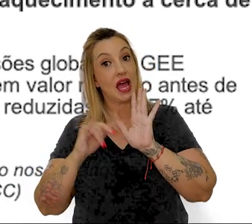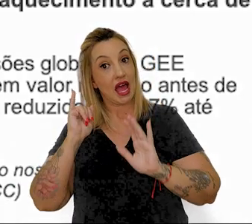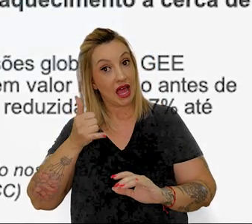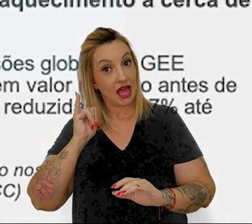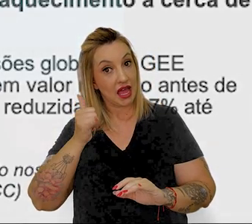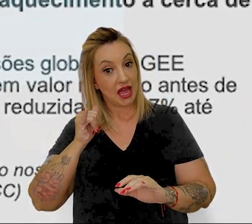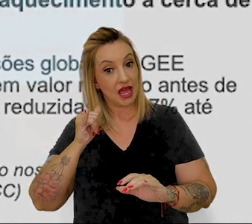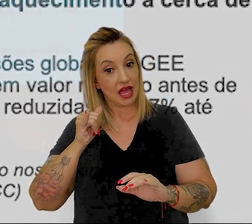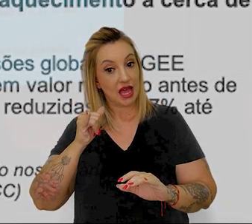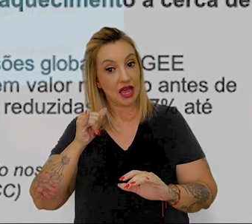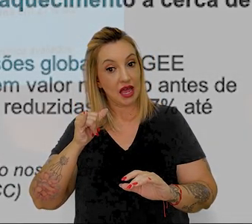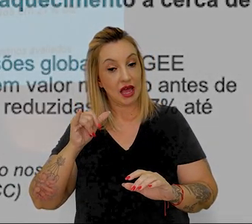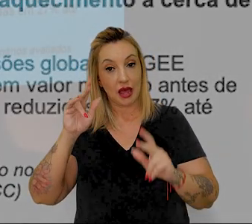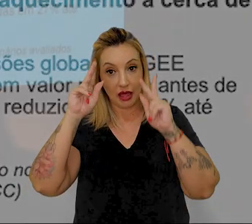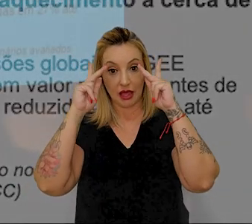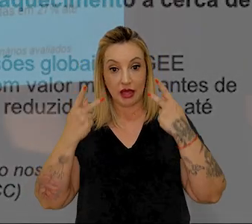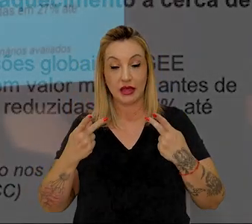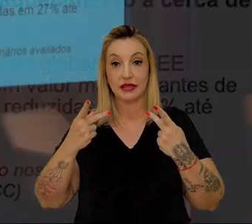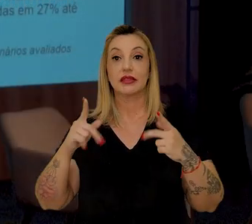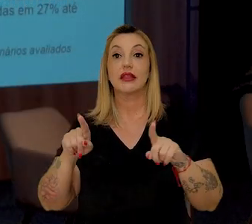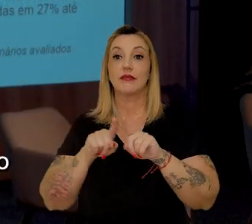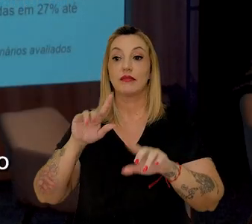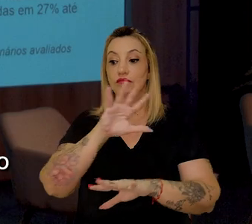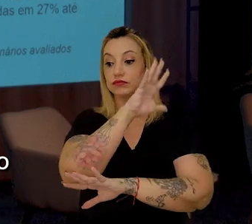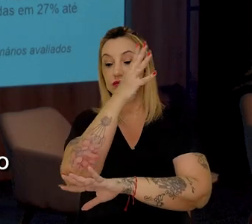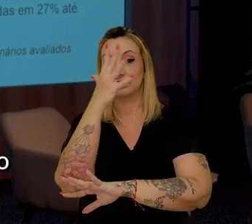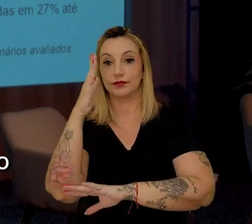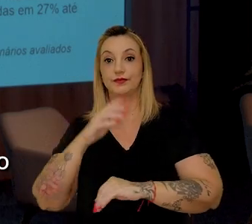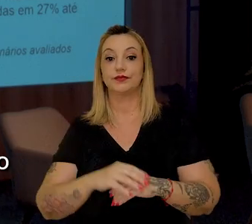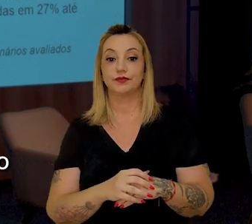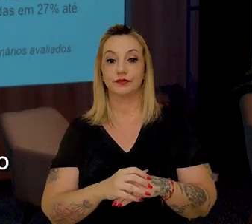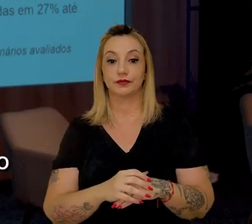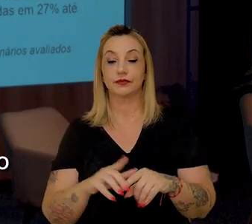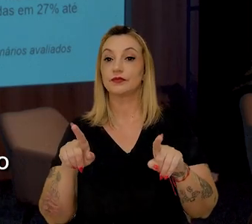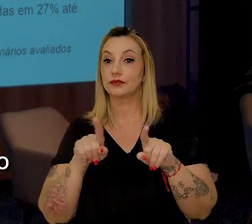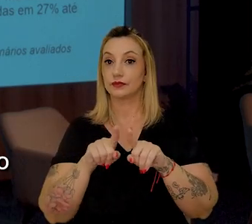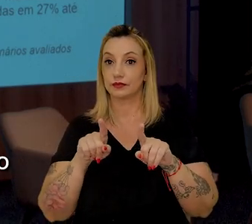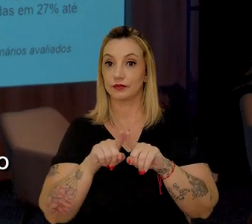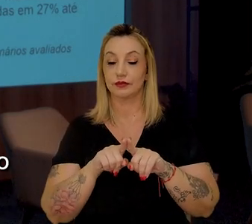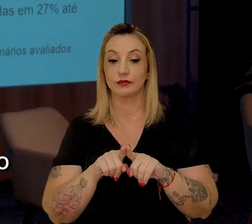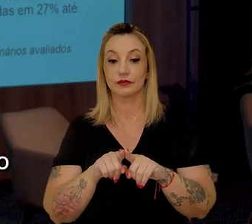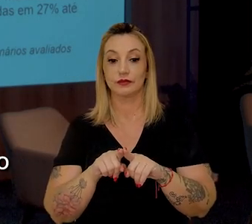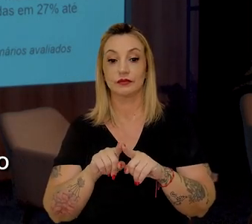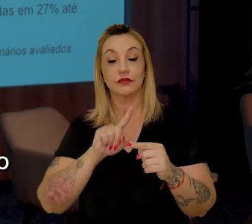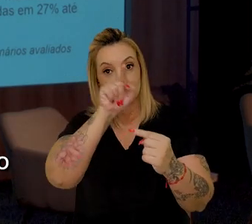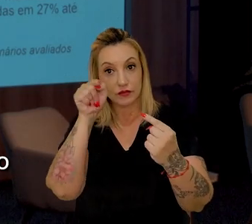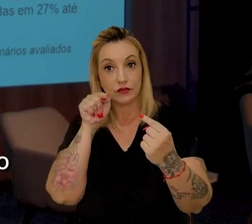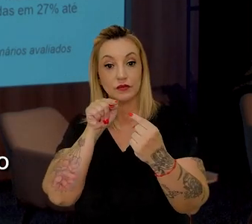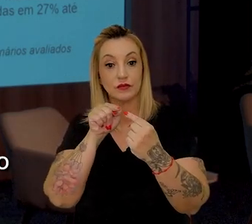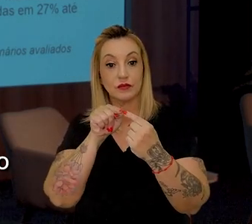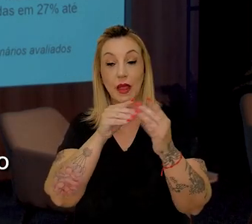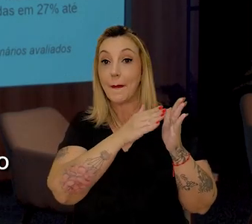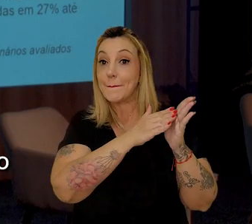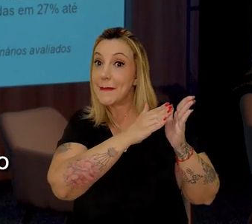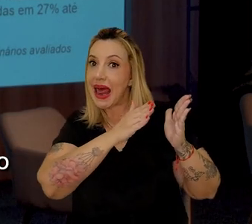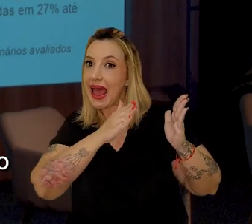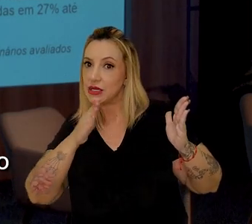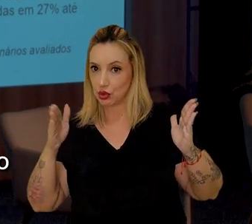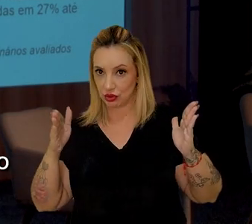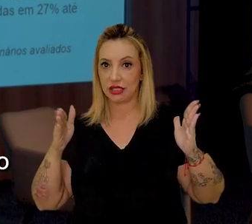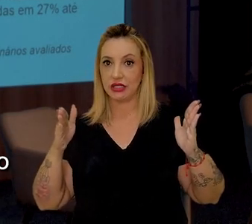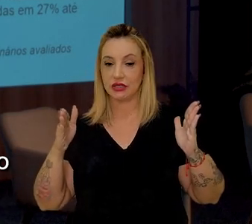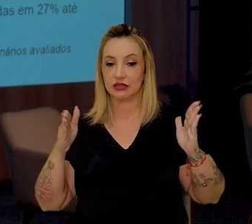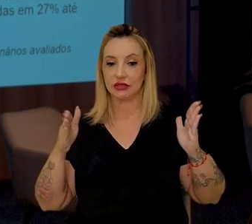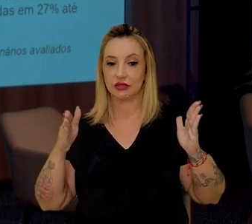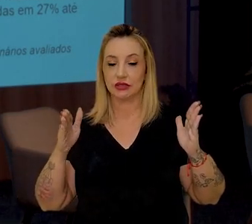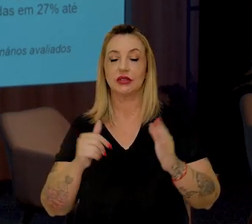pros sistemas humanos como os ecossistemas né ele eh colocou como objetivo de Largo prazo né de